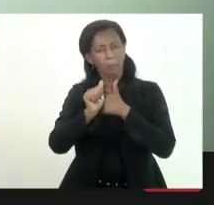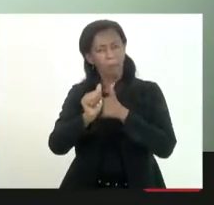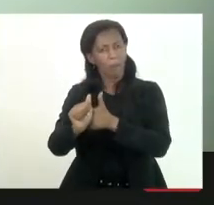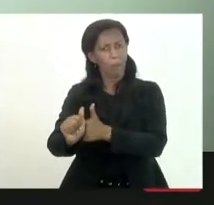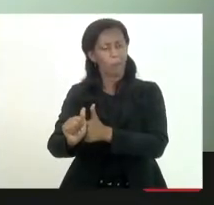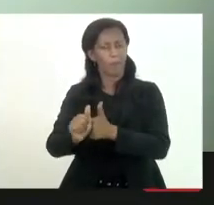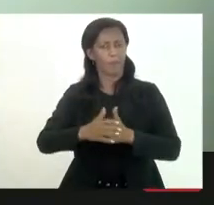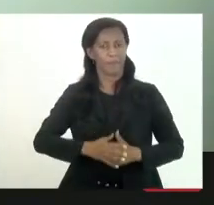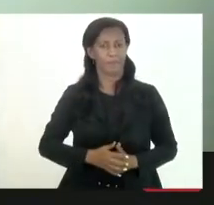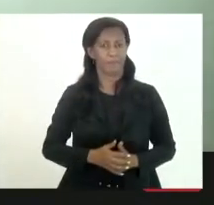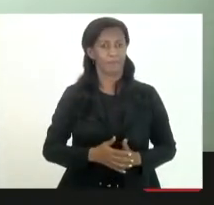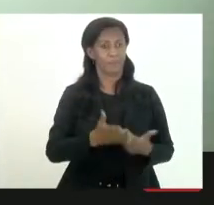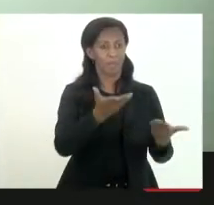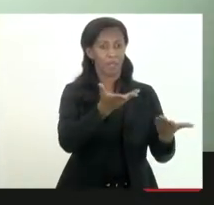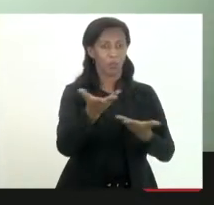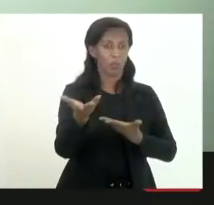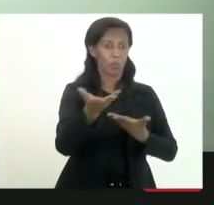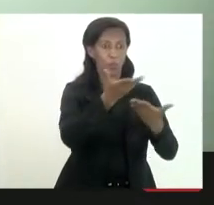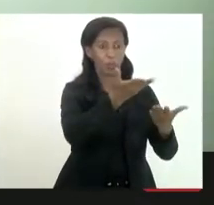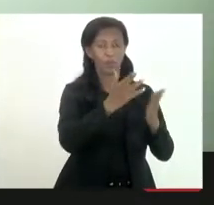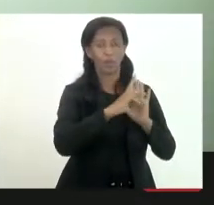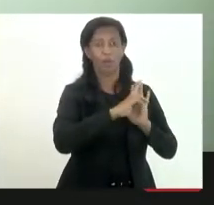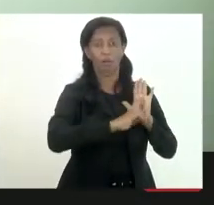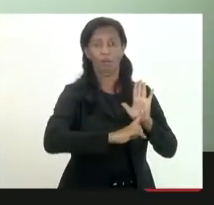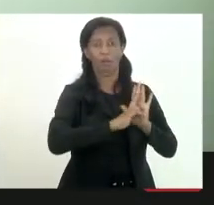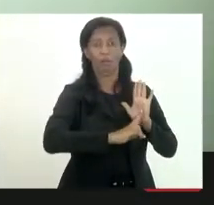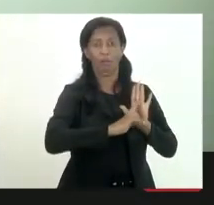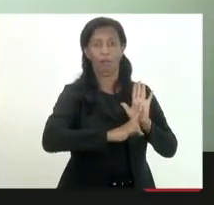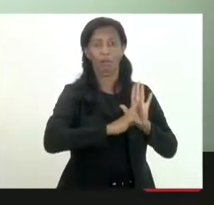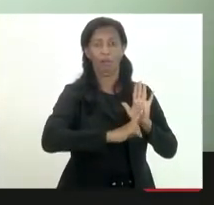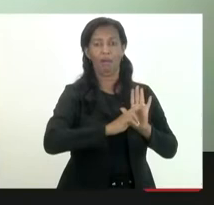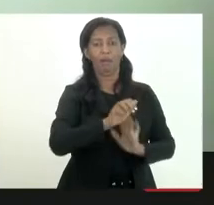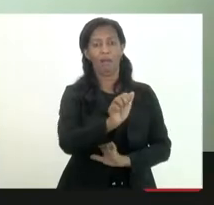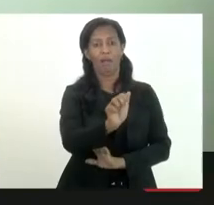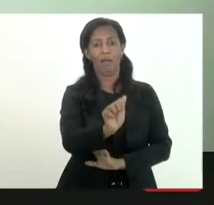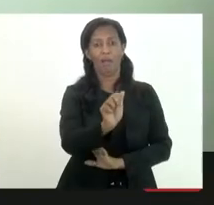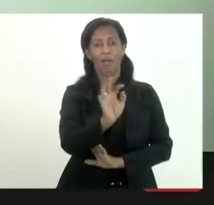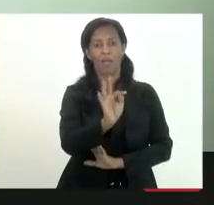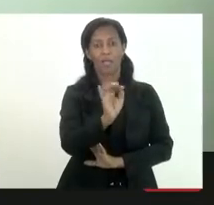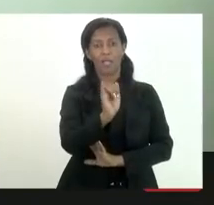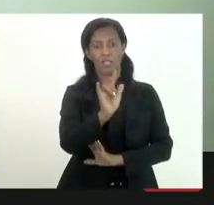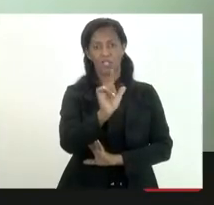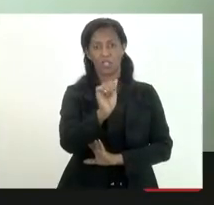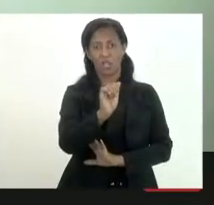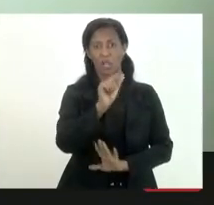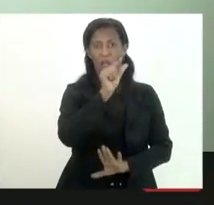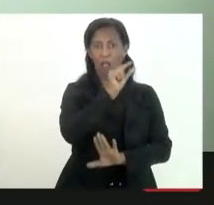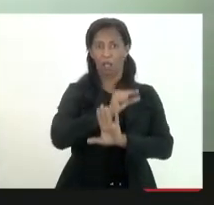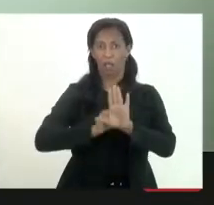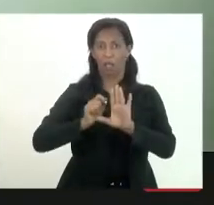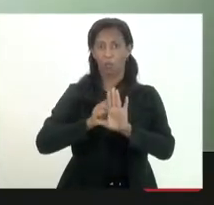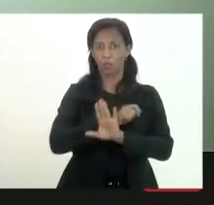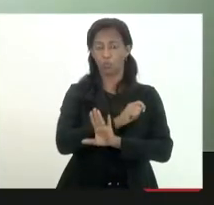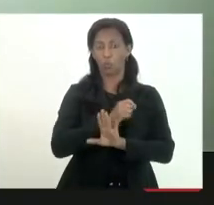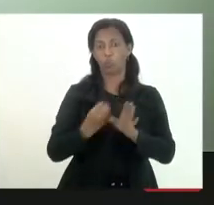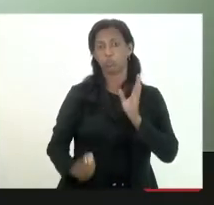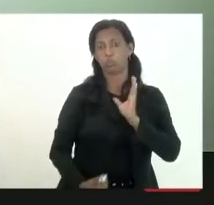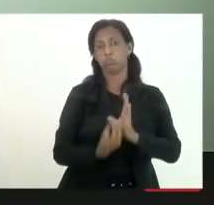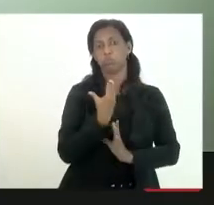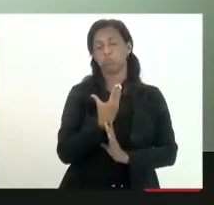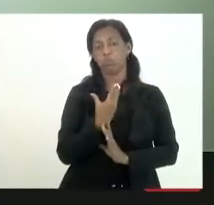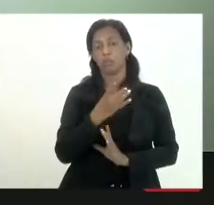Quero passar a palavra para o nosso relator, deputado Atila Nunes, que é o autor, né, da criação